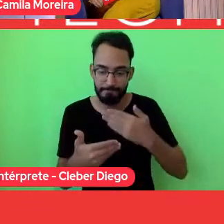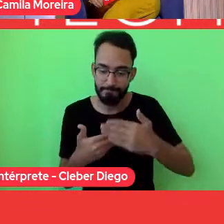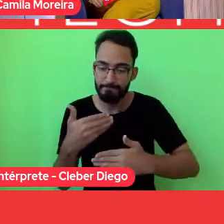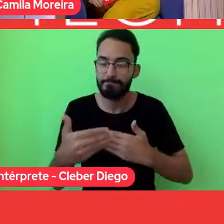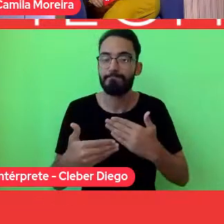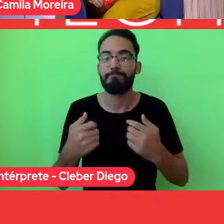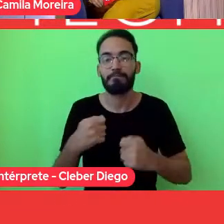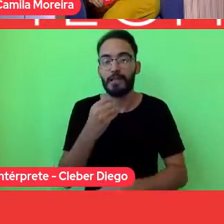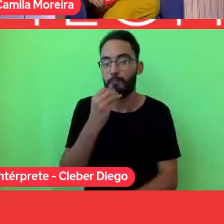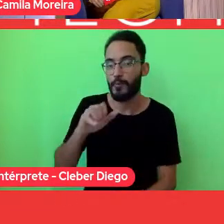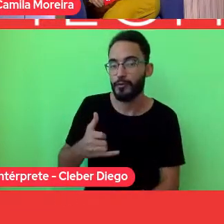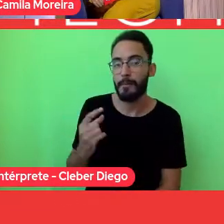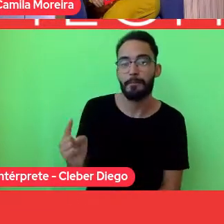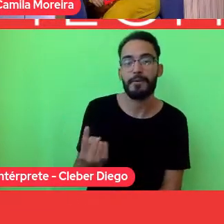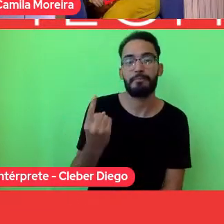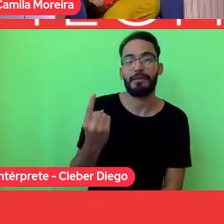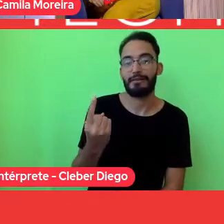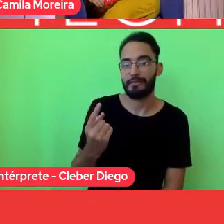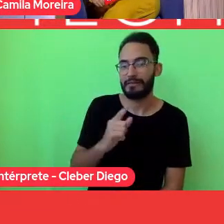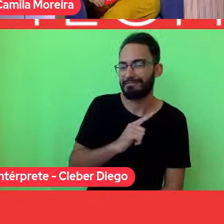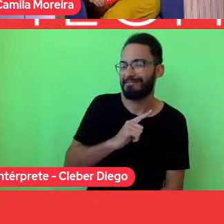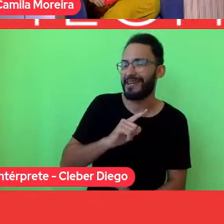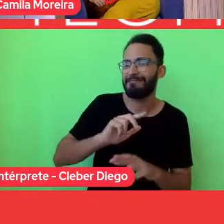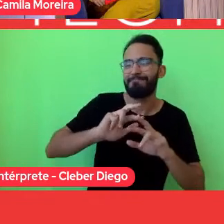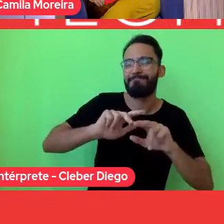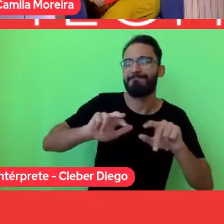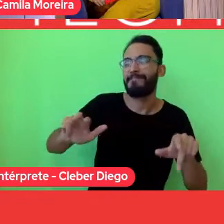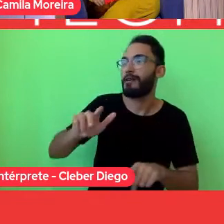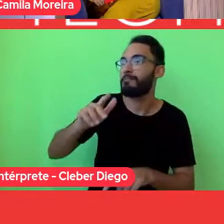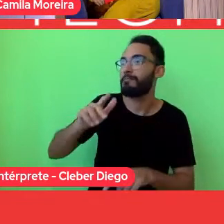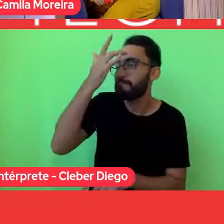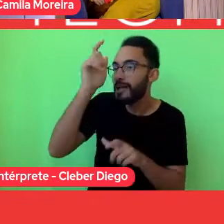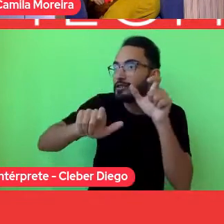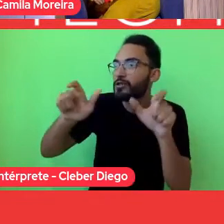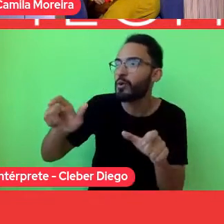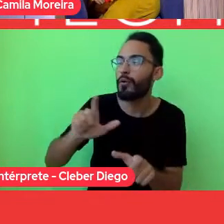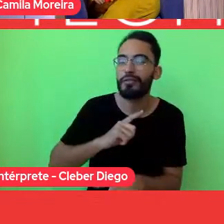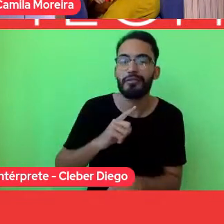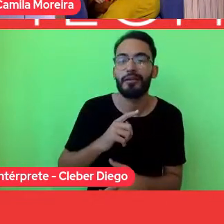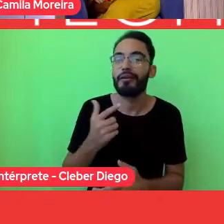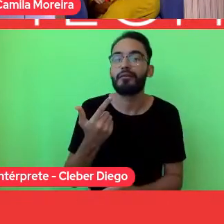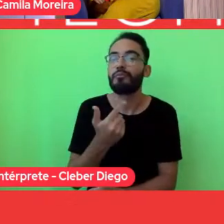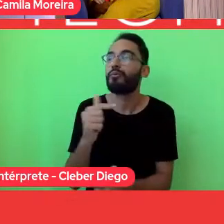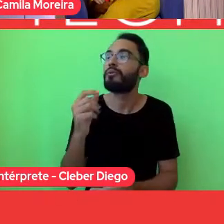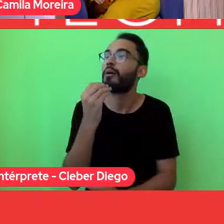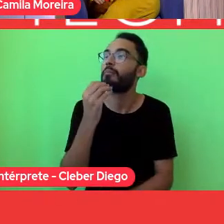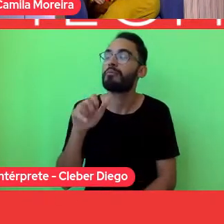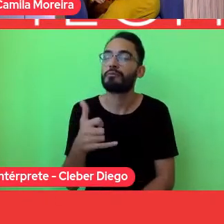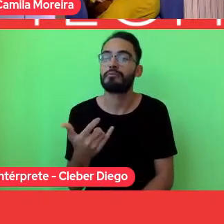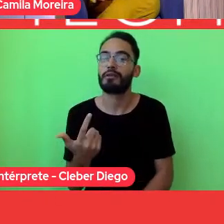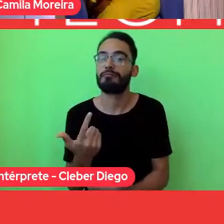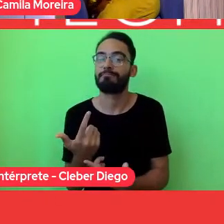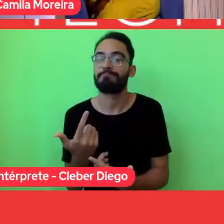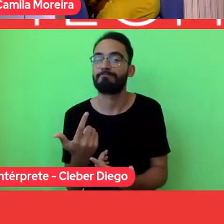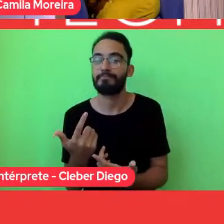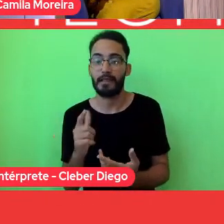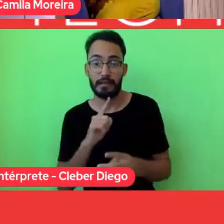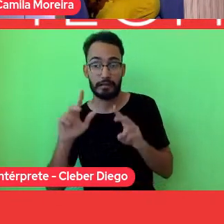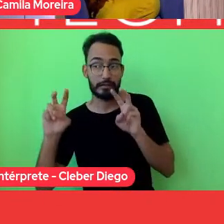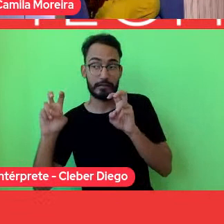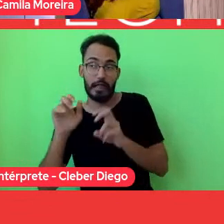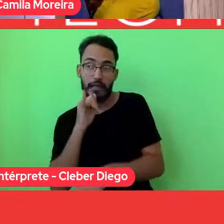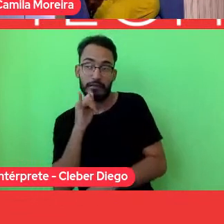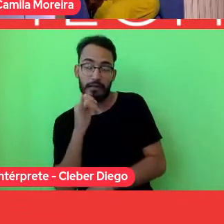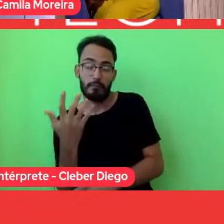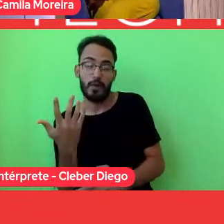primeira oportunidade. Tem várias de nós por aí que não tiveram, entre muitas aspas, eu vou falar aqui com muitas